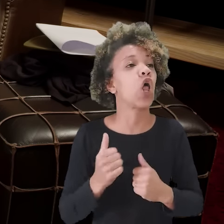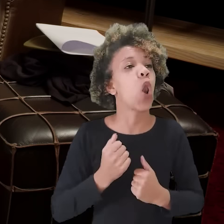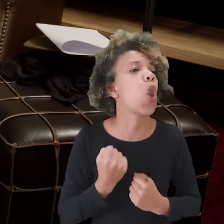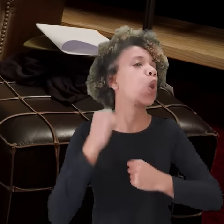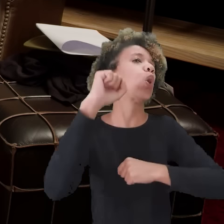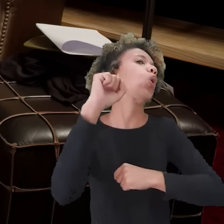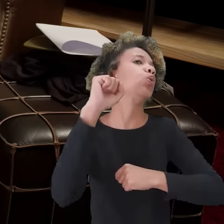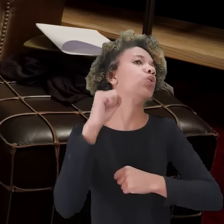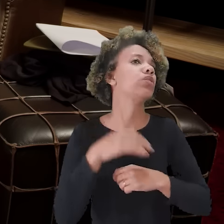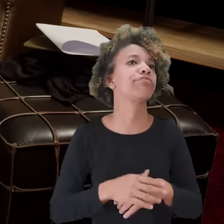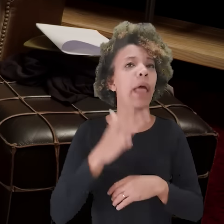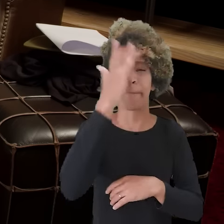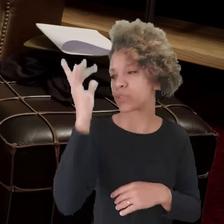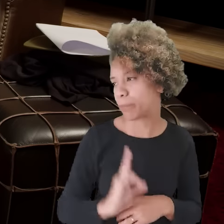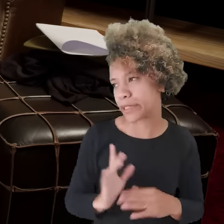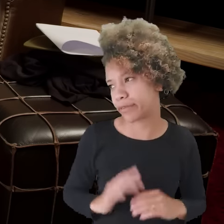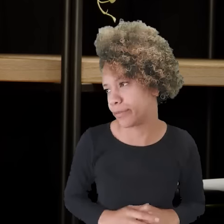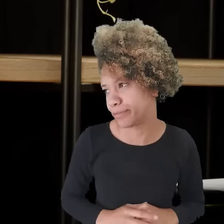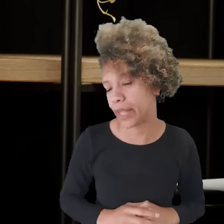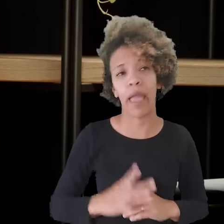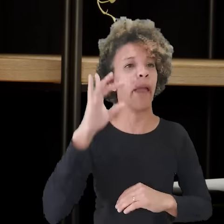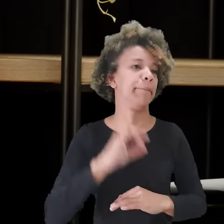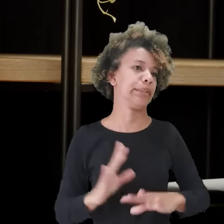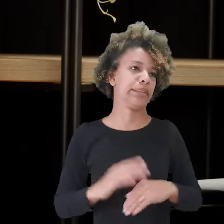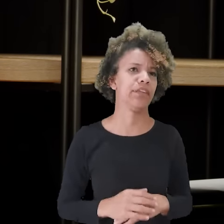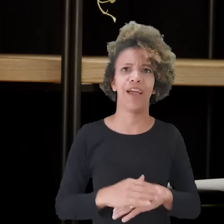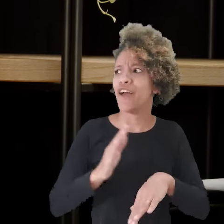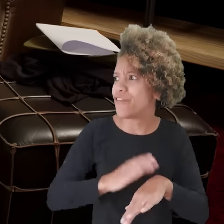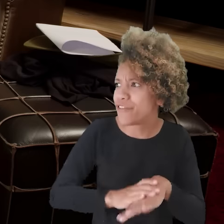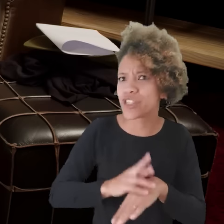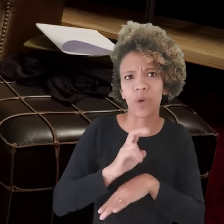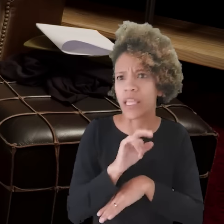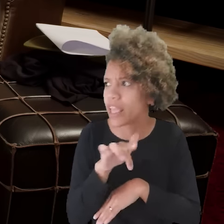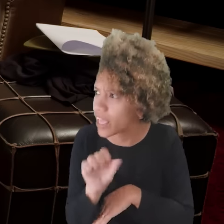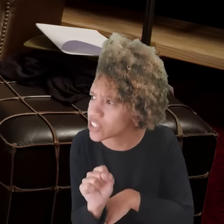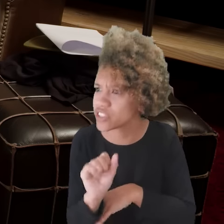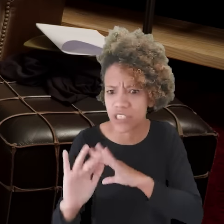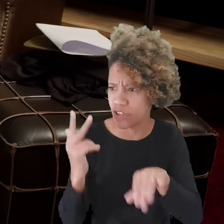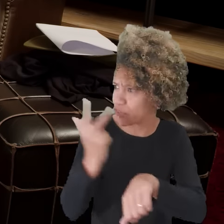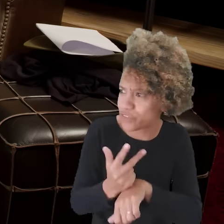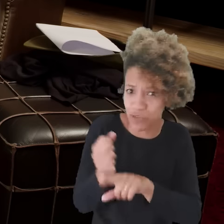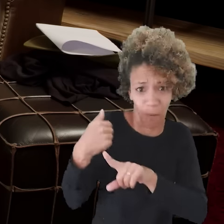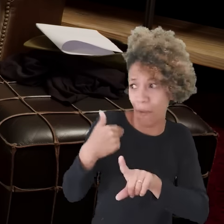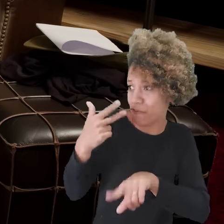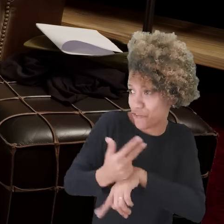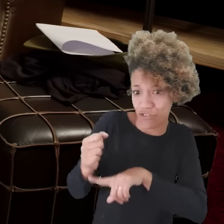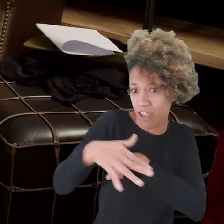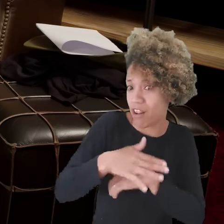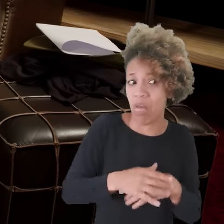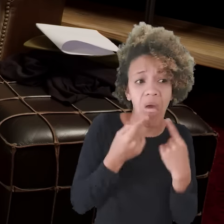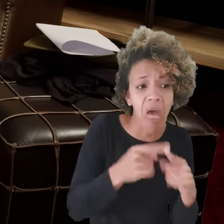luta em prol do do do do do do pcd Ah ele é E aí ele fez um react de um vídeo meu aí meu vídeo bombom tá ligado